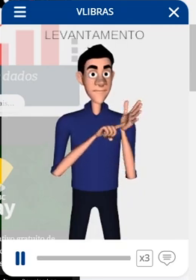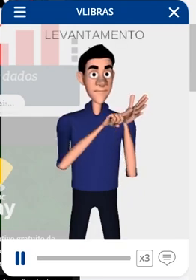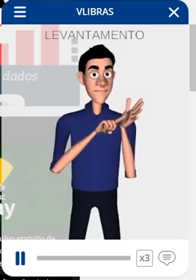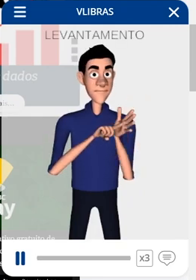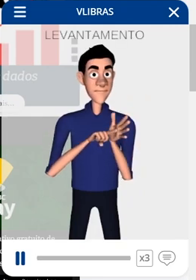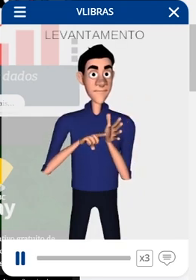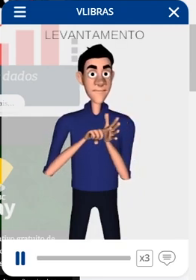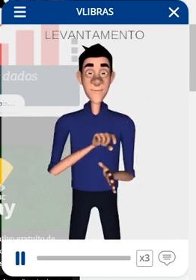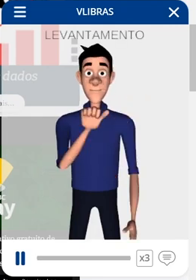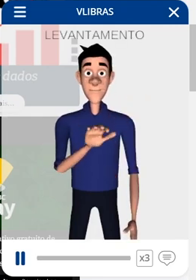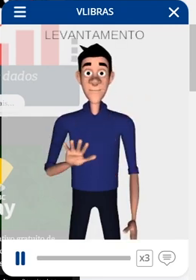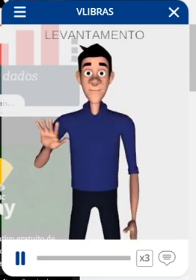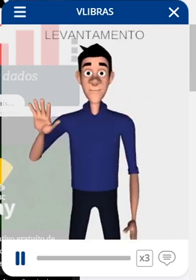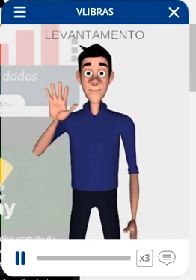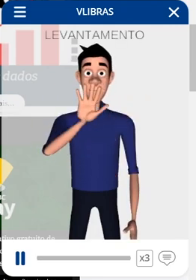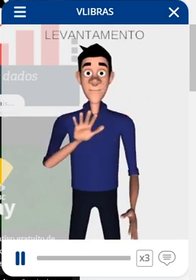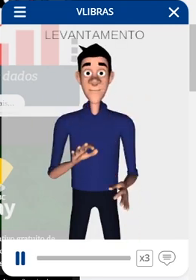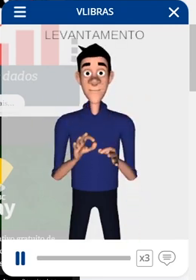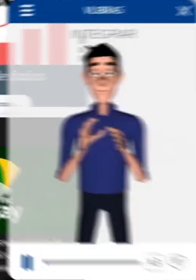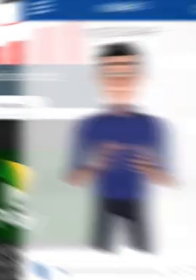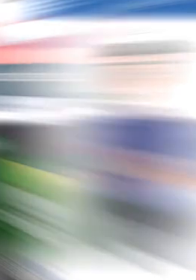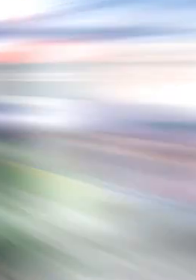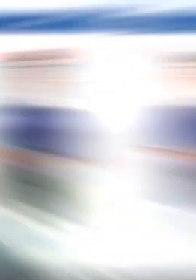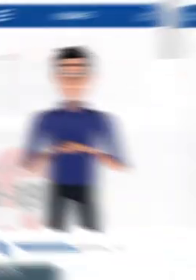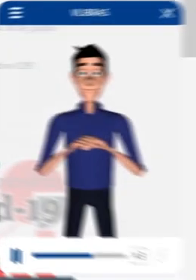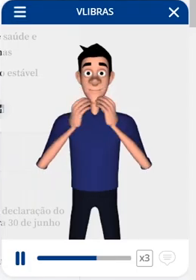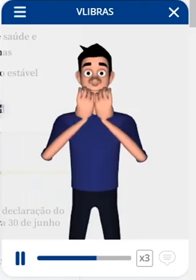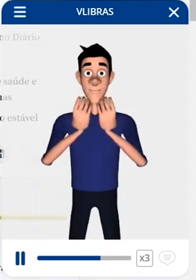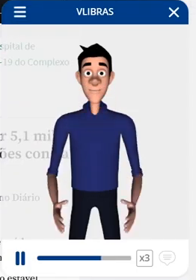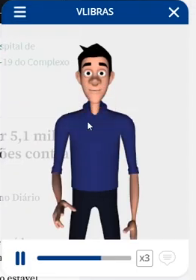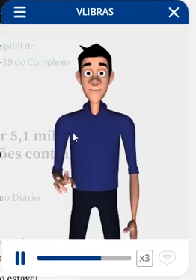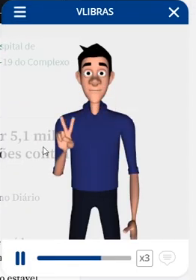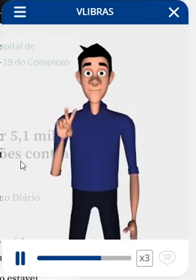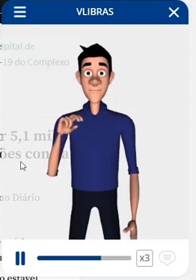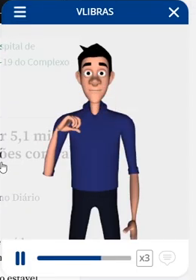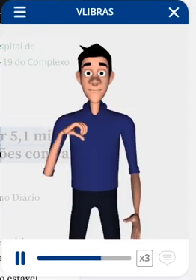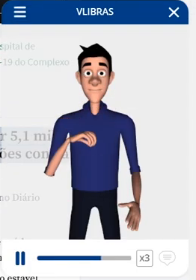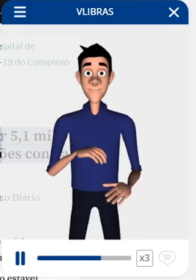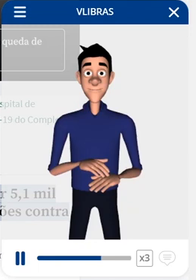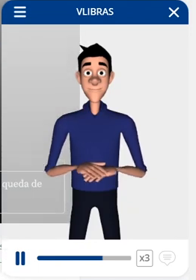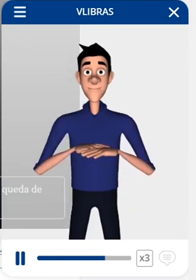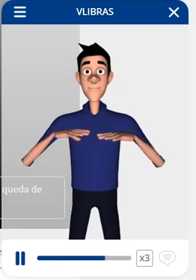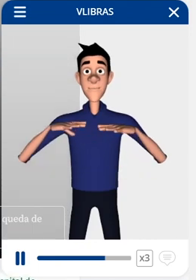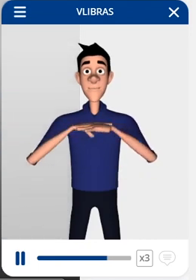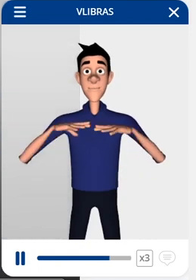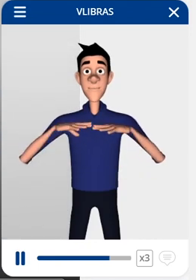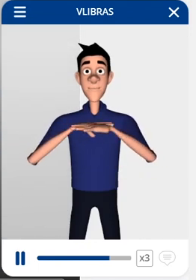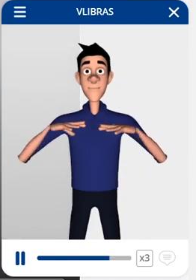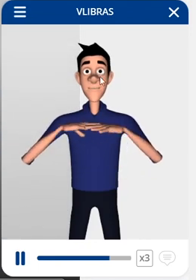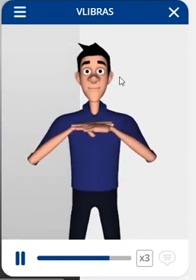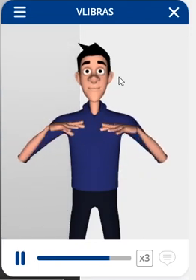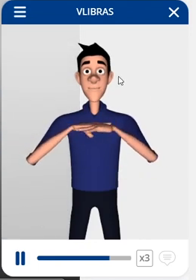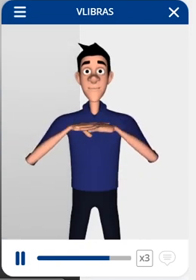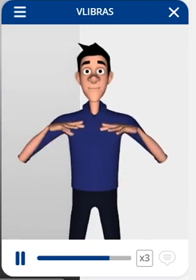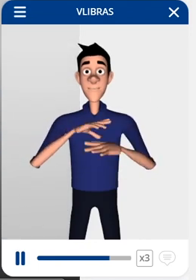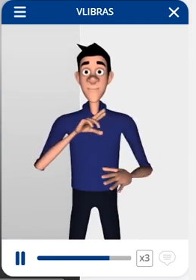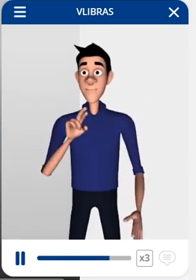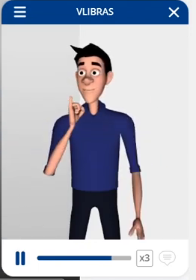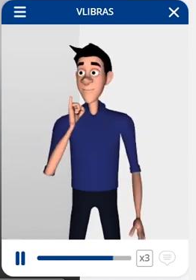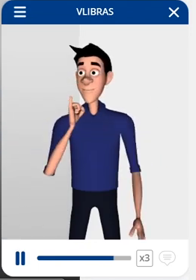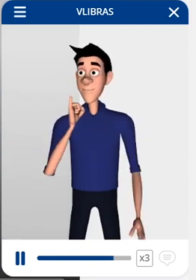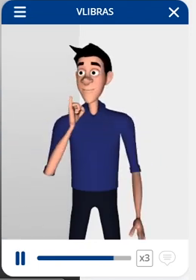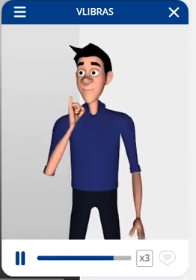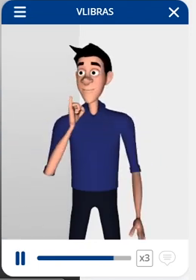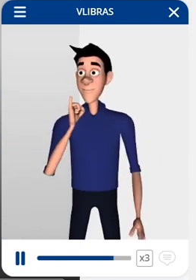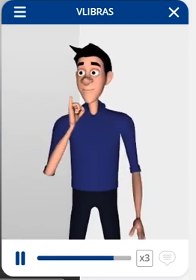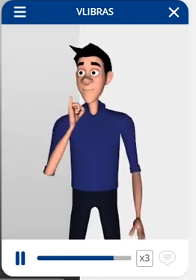automaticamente vai começar a interpretação para você. Se por acaso essa funcionalidade não estiver disponível no seu browser,